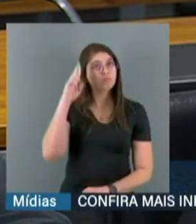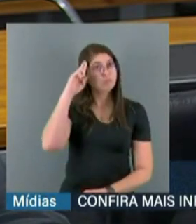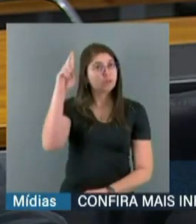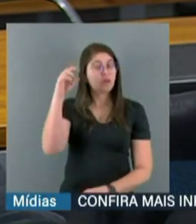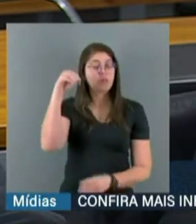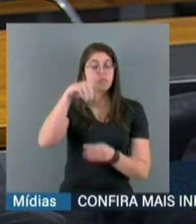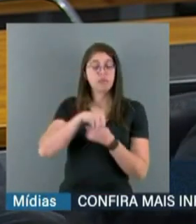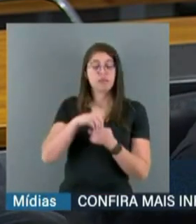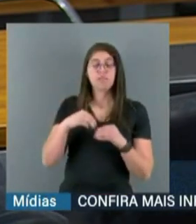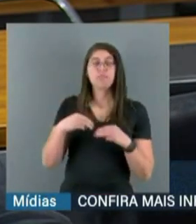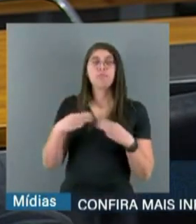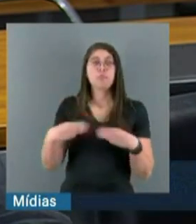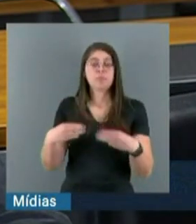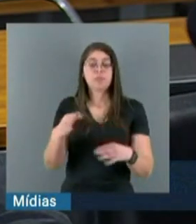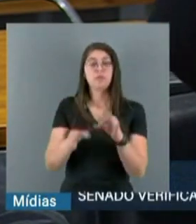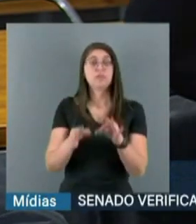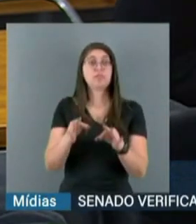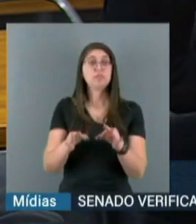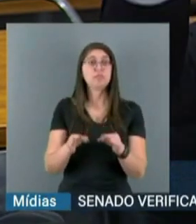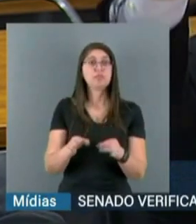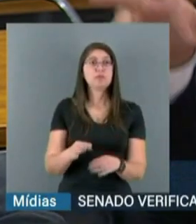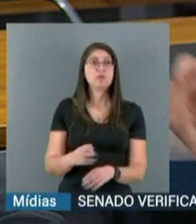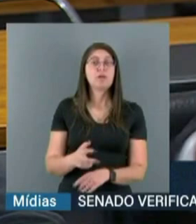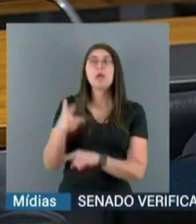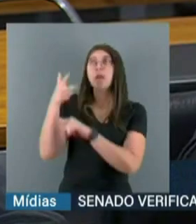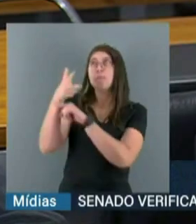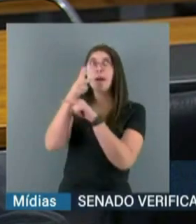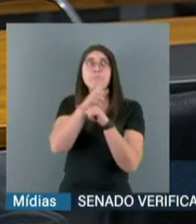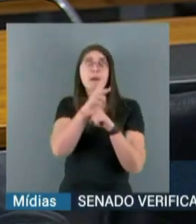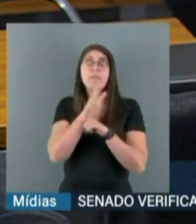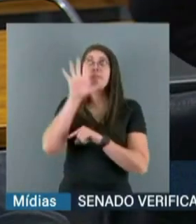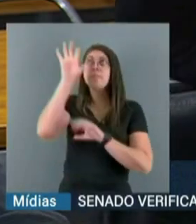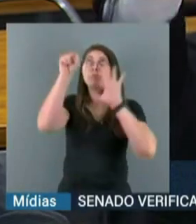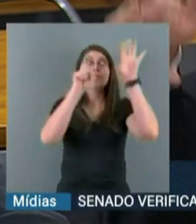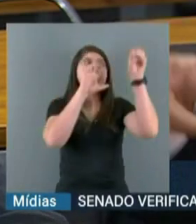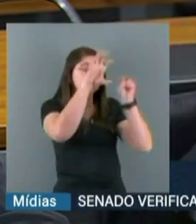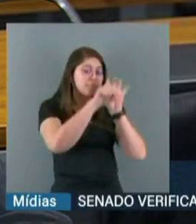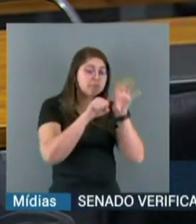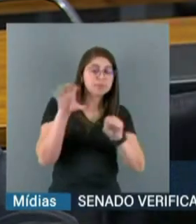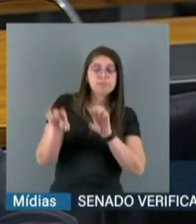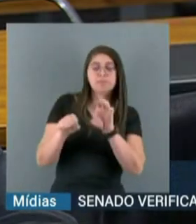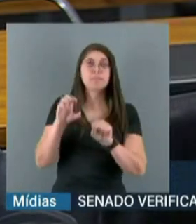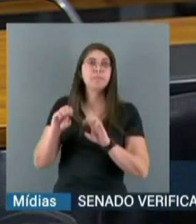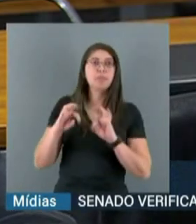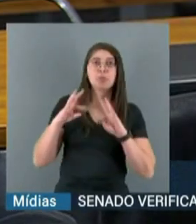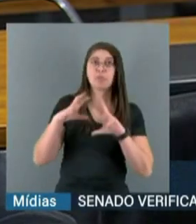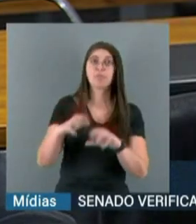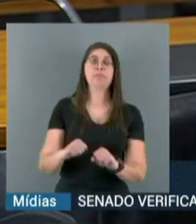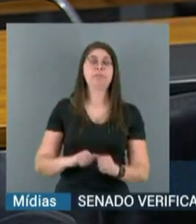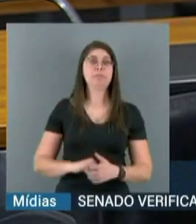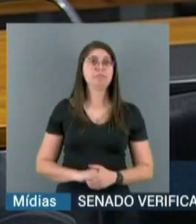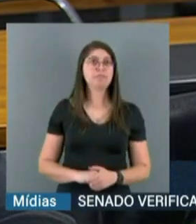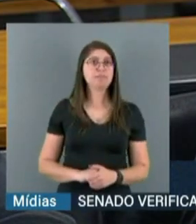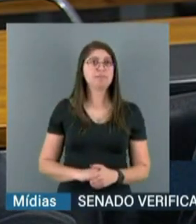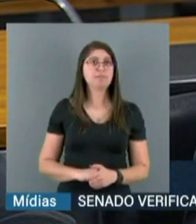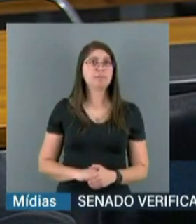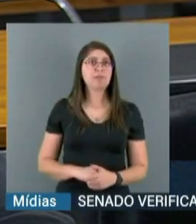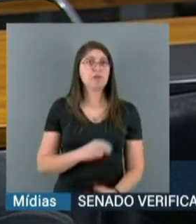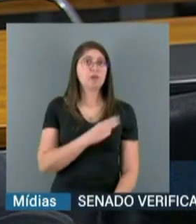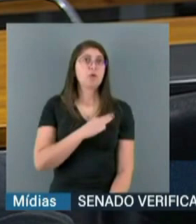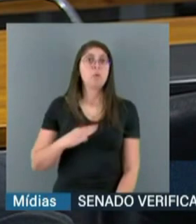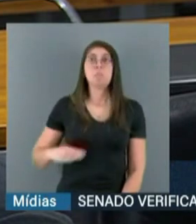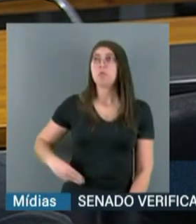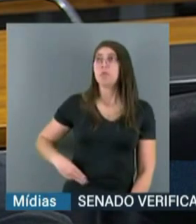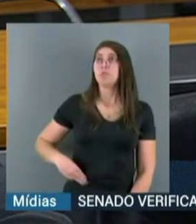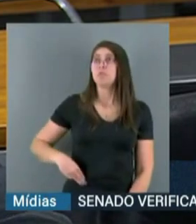da Justiça e recolheu todas as imagens de todas as câmeras e o menino não tem mais